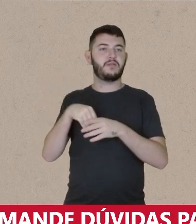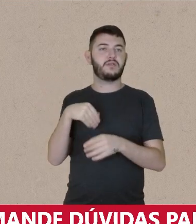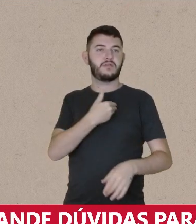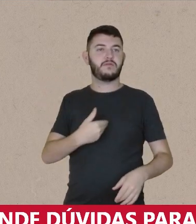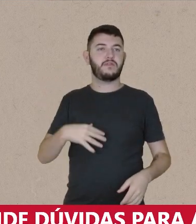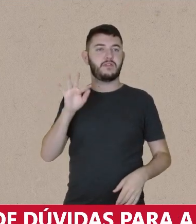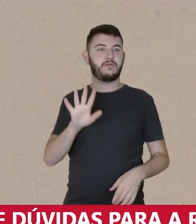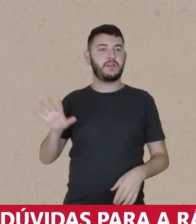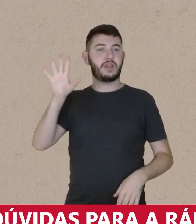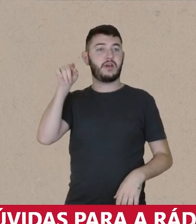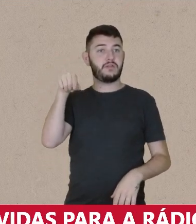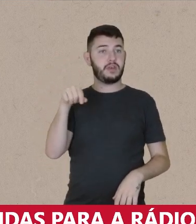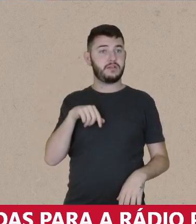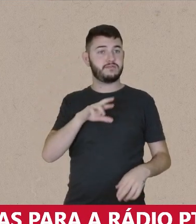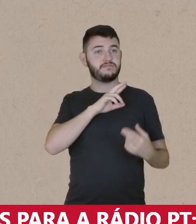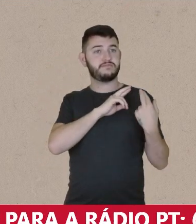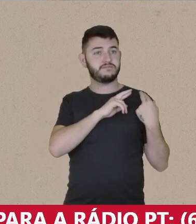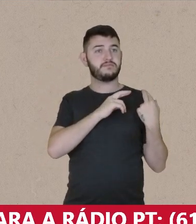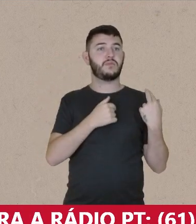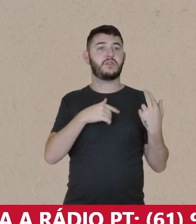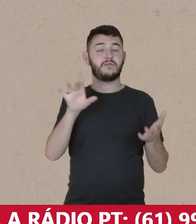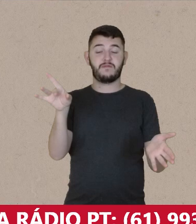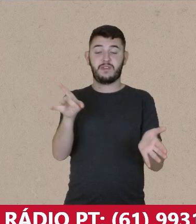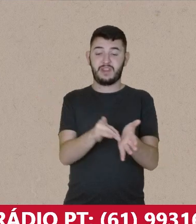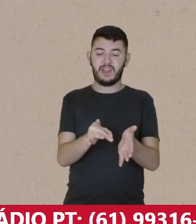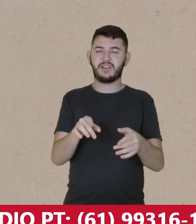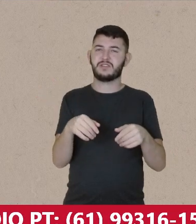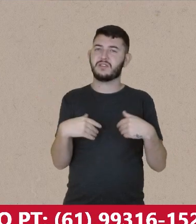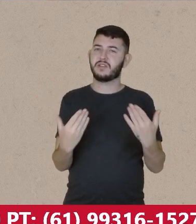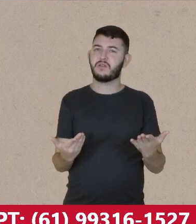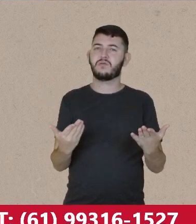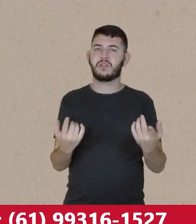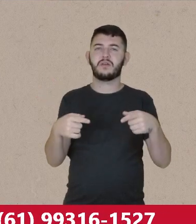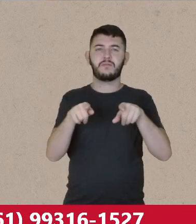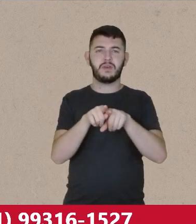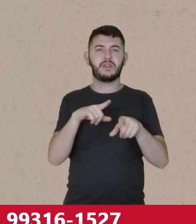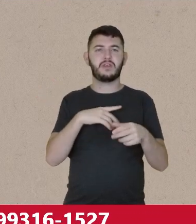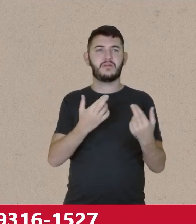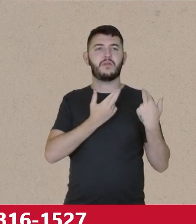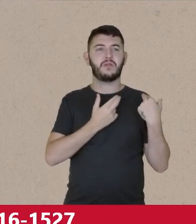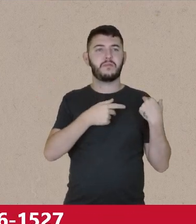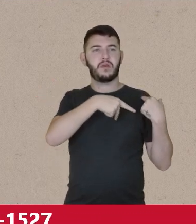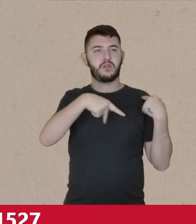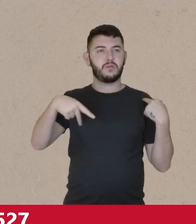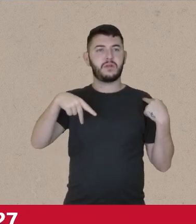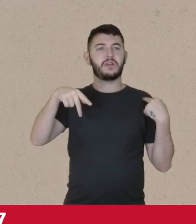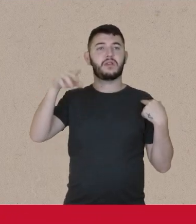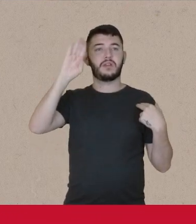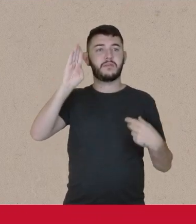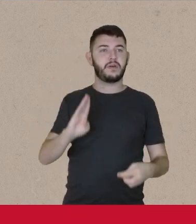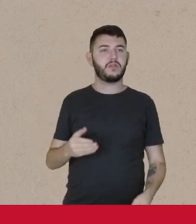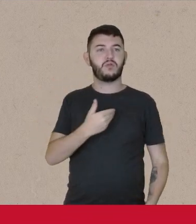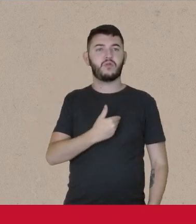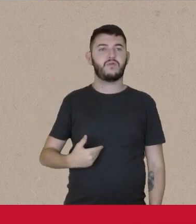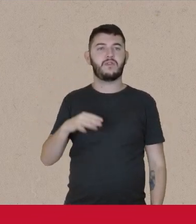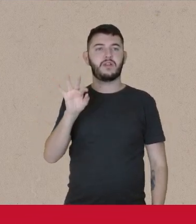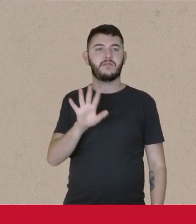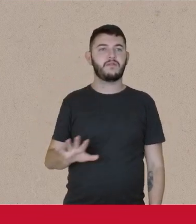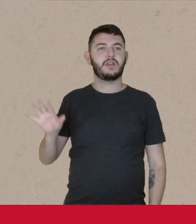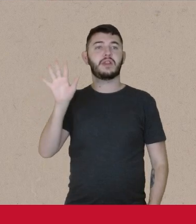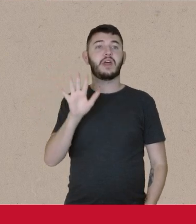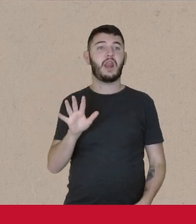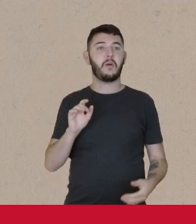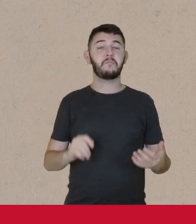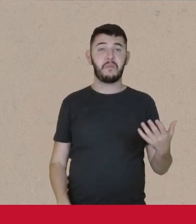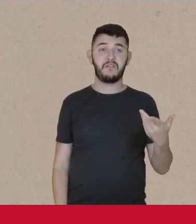ANS é responsável, mas a responsabilidade também é do presidente da República, é do governo federal, ao qual a